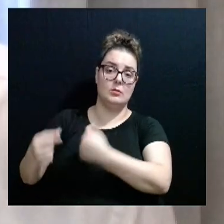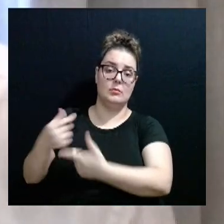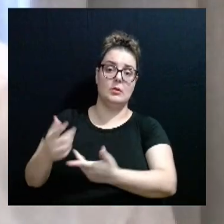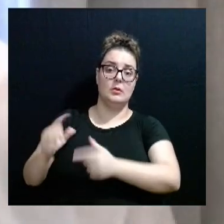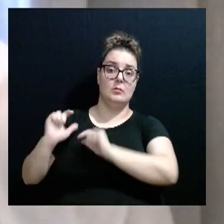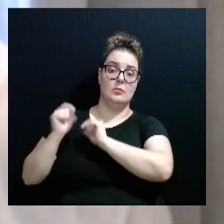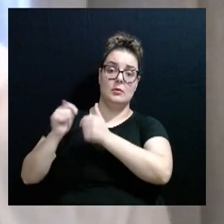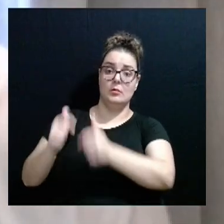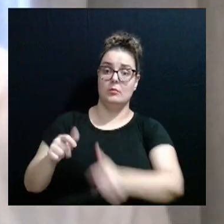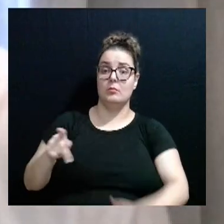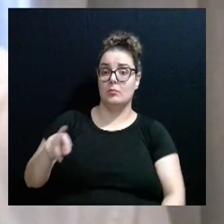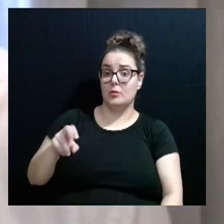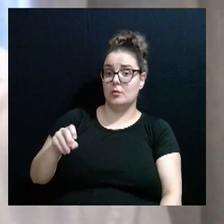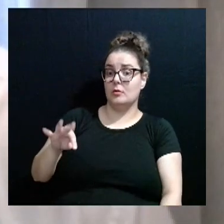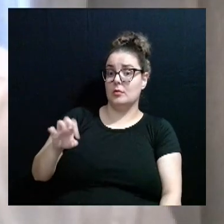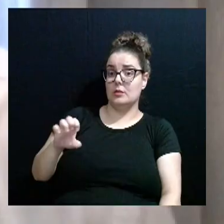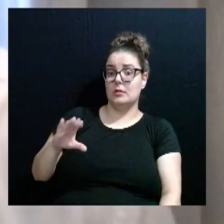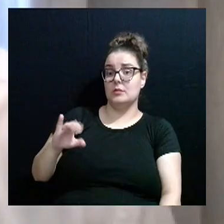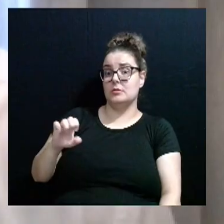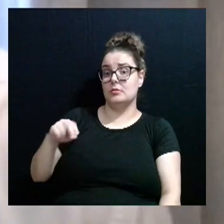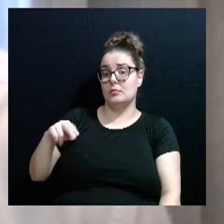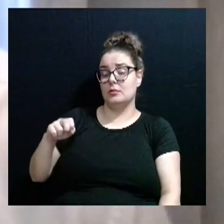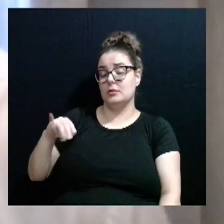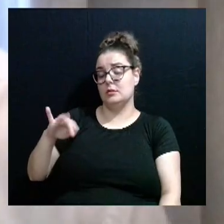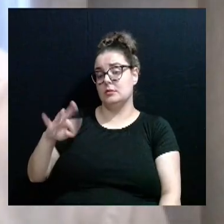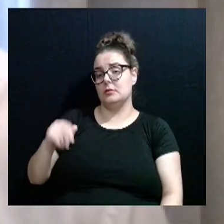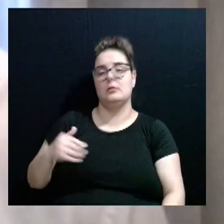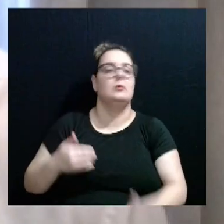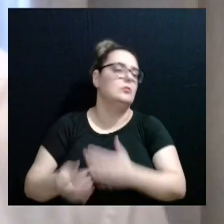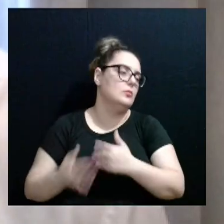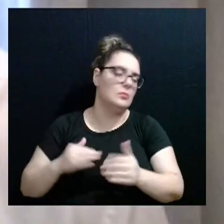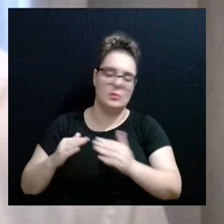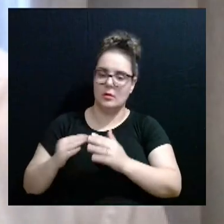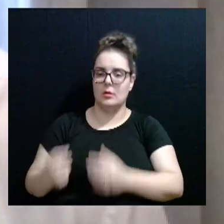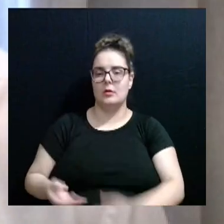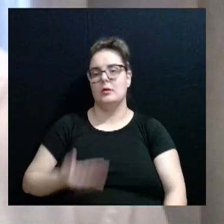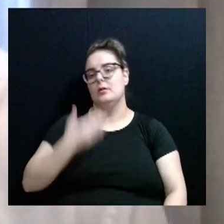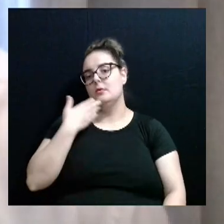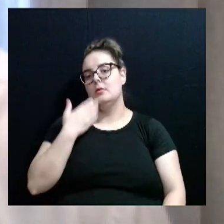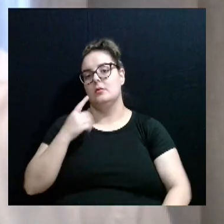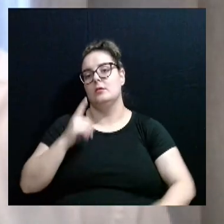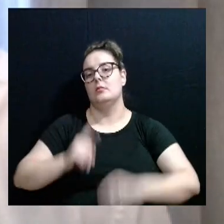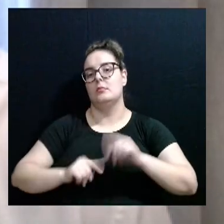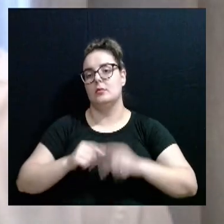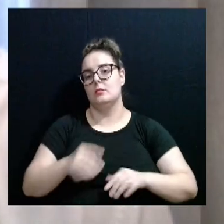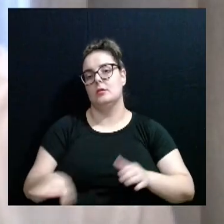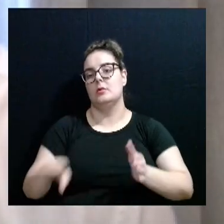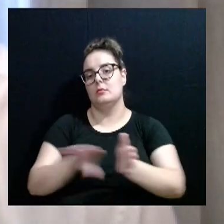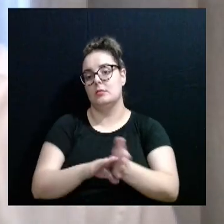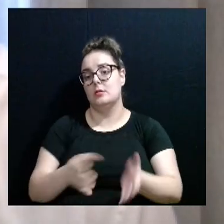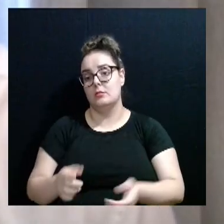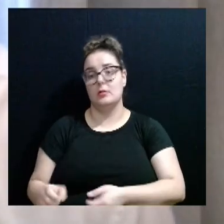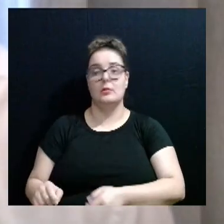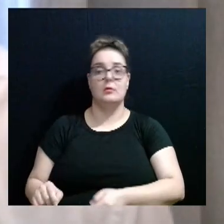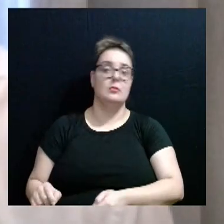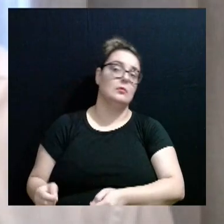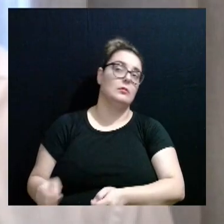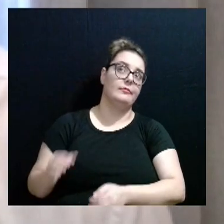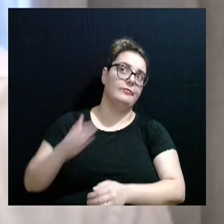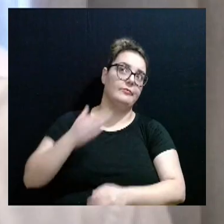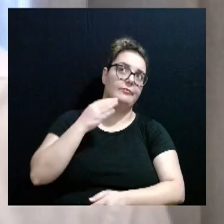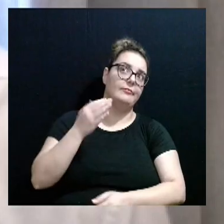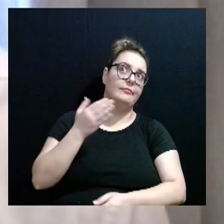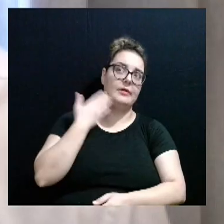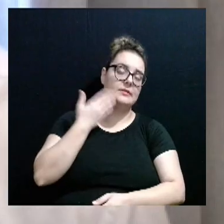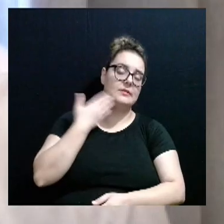Então, qualquer acordo que facilite a entrada de produtos relacionados ao agronegócio na França sempre gerou e sempre